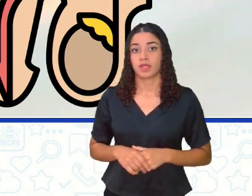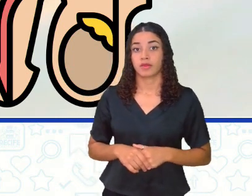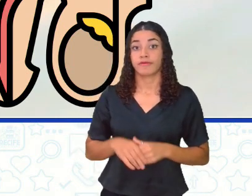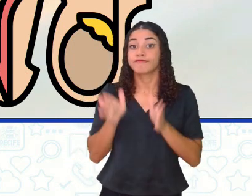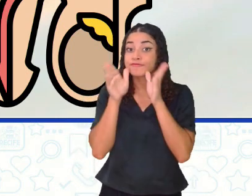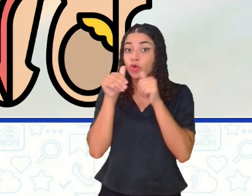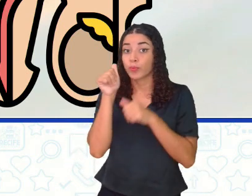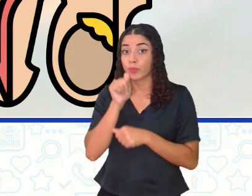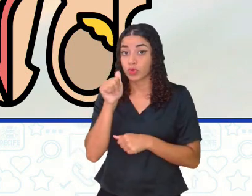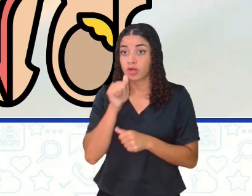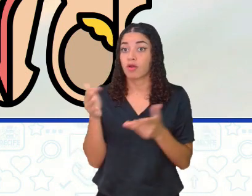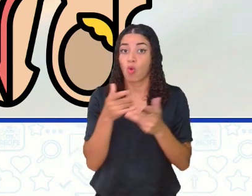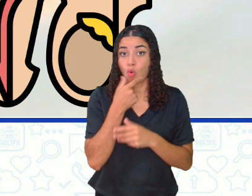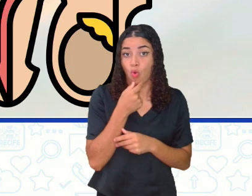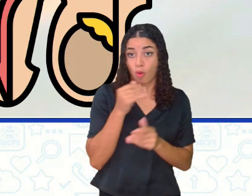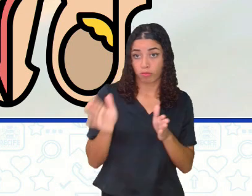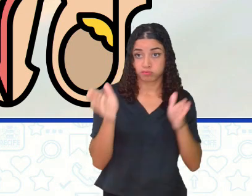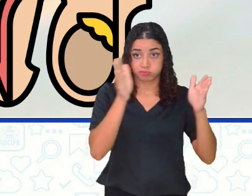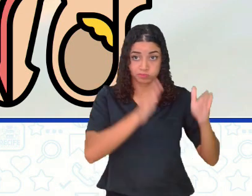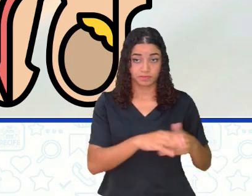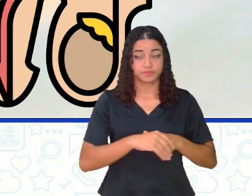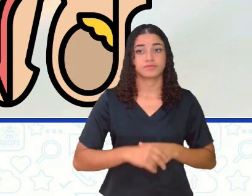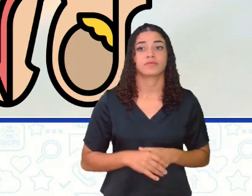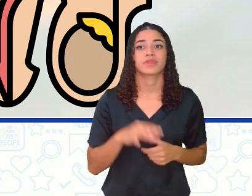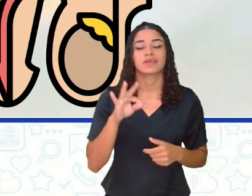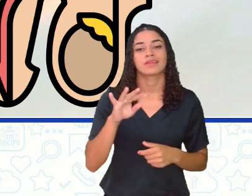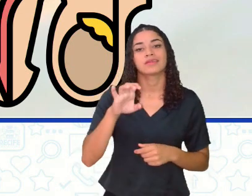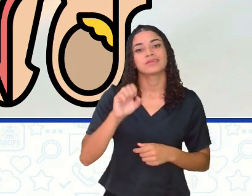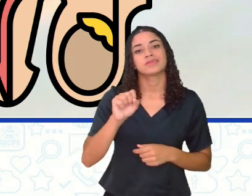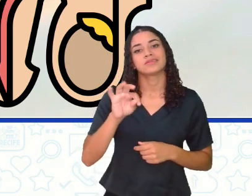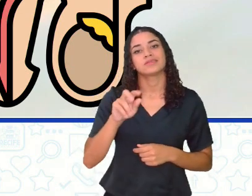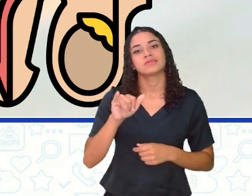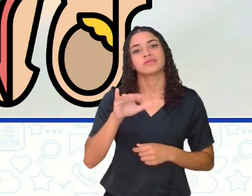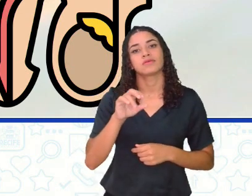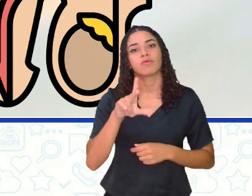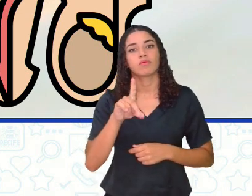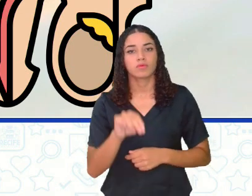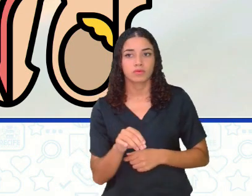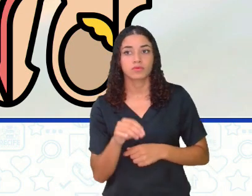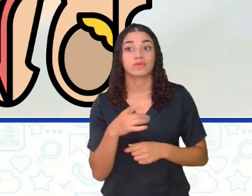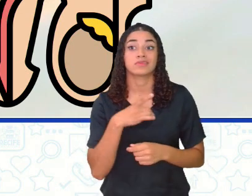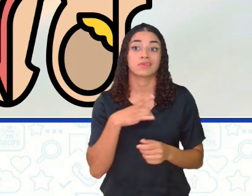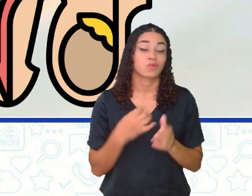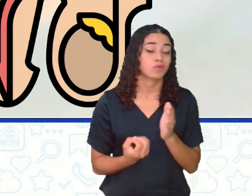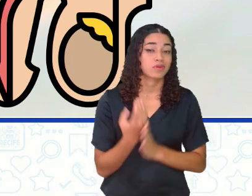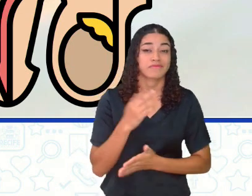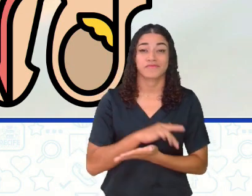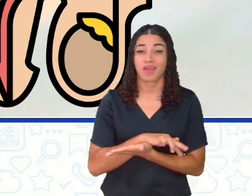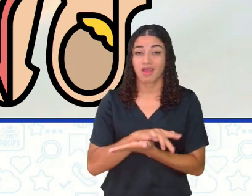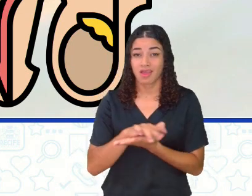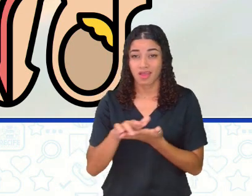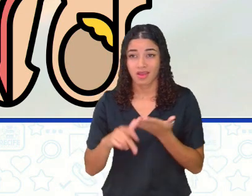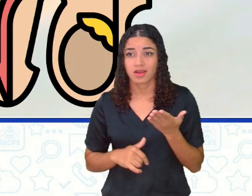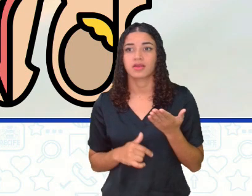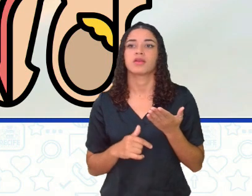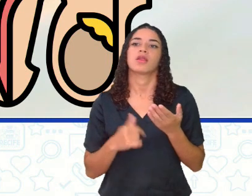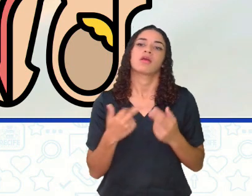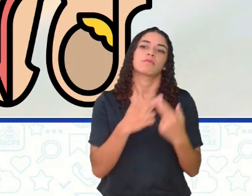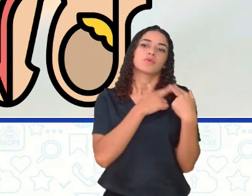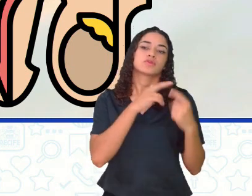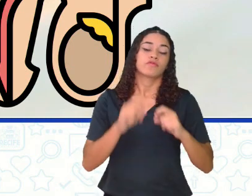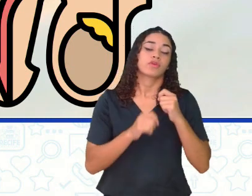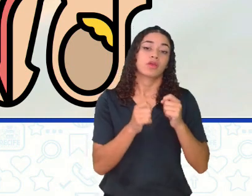vamos para os testículos, né? Produzem diversos hormônios, entre eles o testosterona, responsável agora